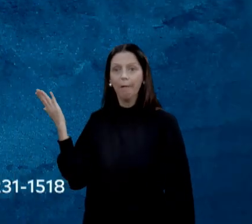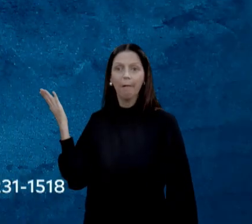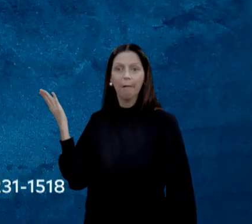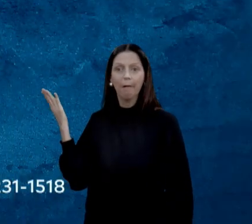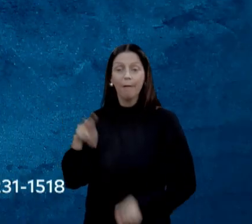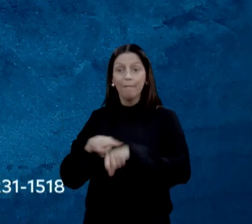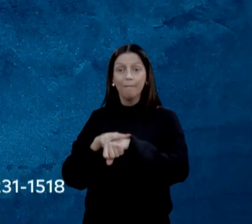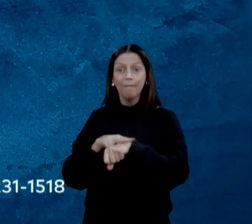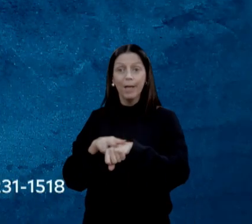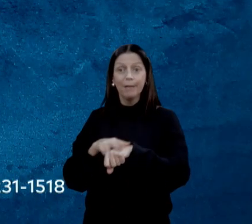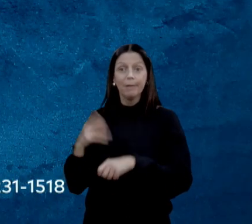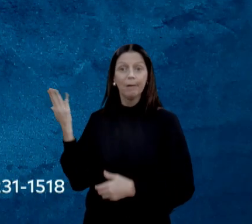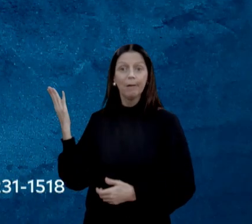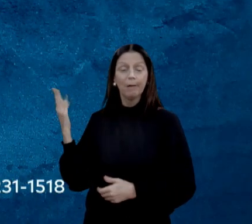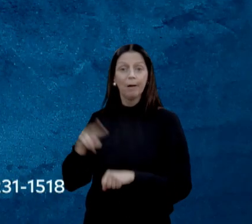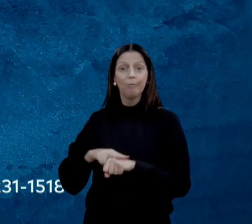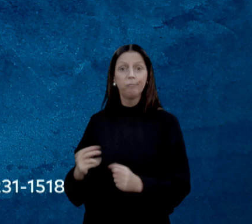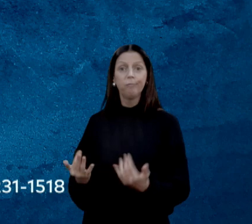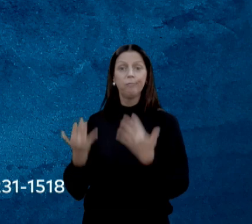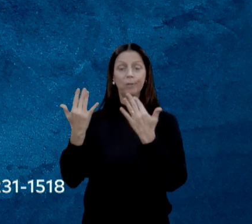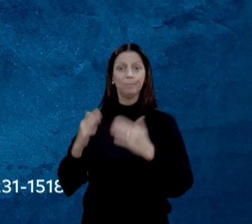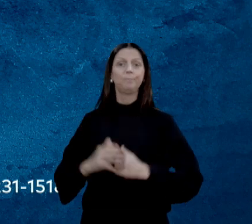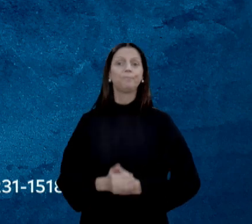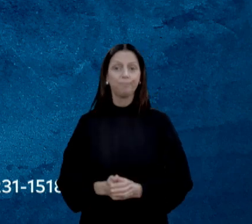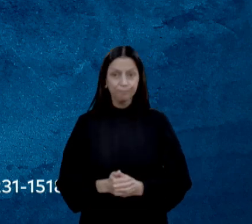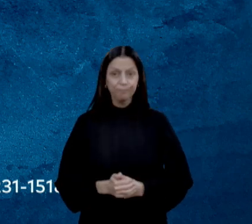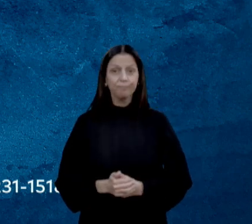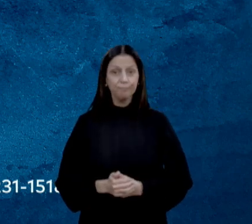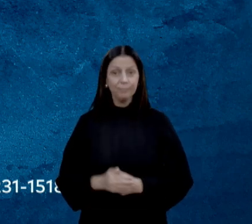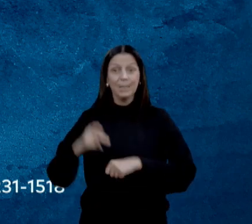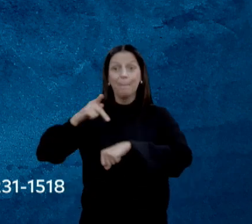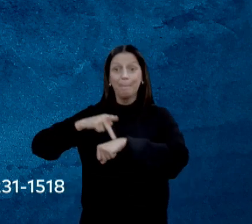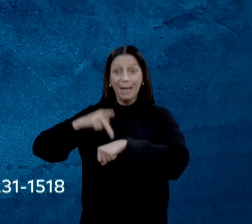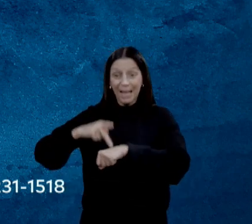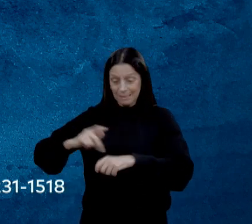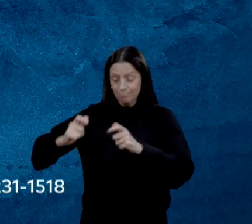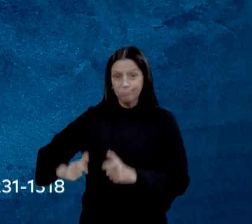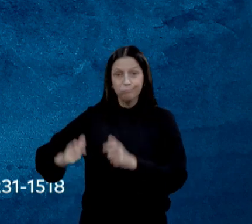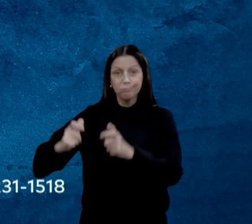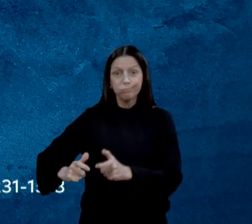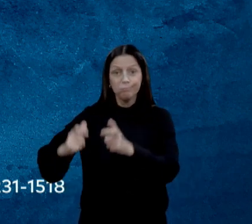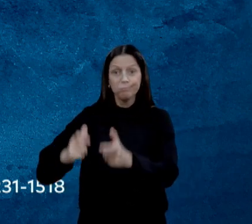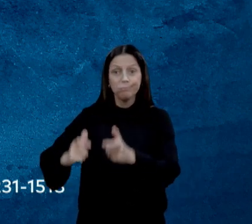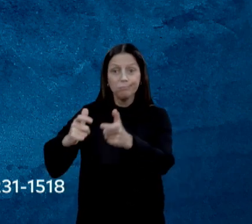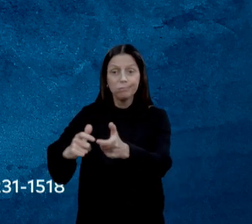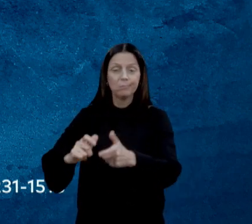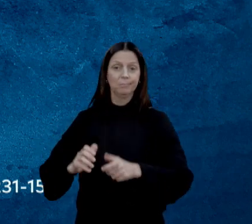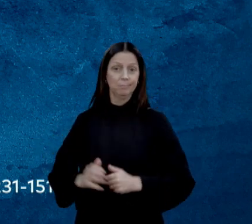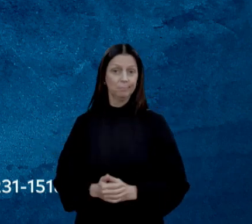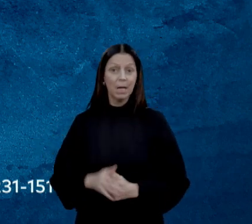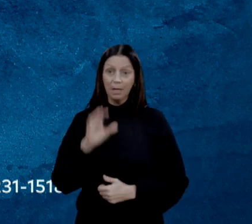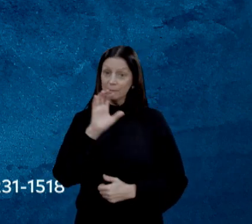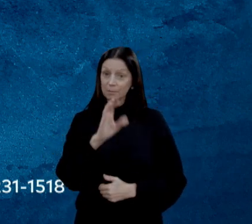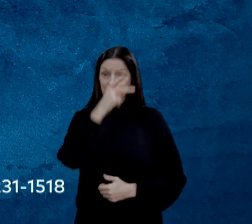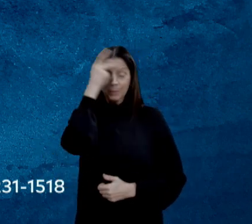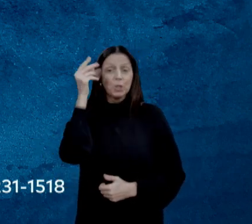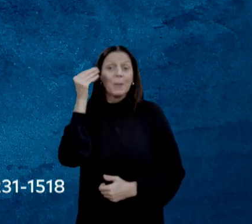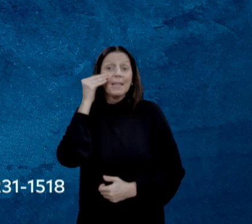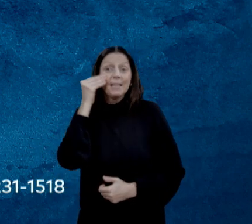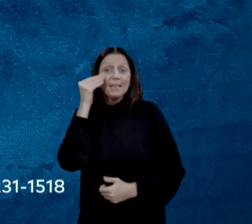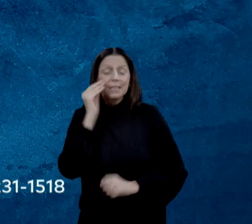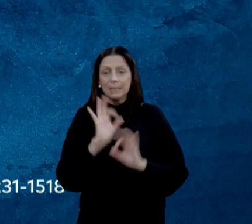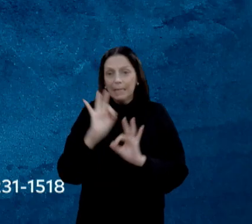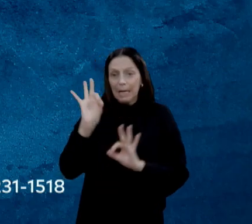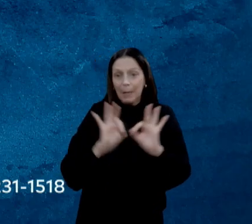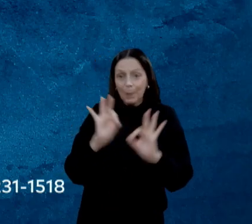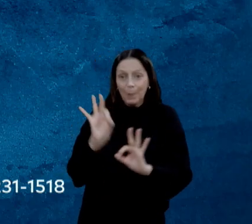lá olha ali, na Franz Miller. Olha ali, os moradores fizeram meio-fio com pedra, vereador Brunuim. Olha lá. Assim o pessoal está tentando fazer para as águas não entrar para dentro